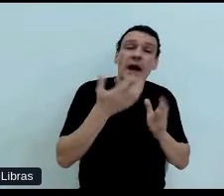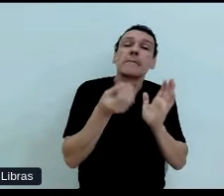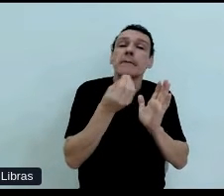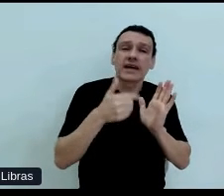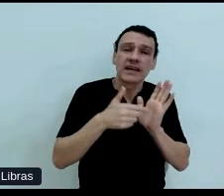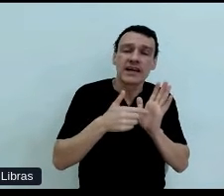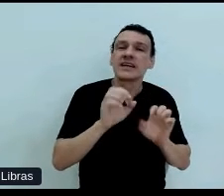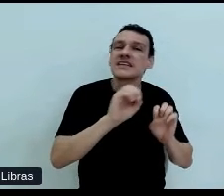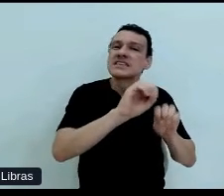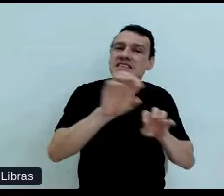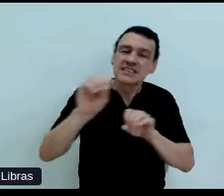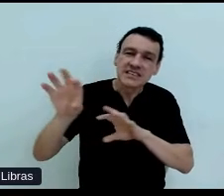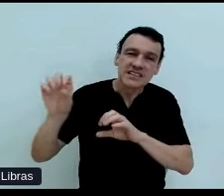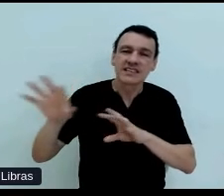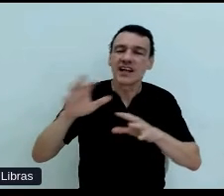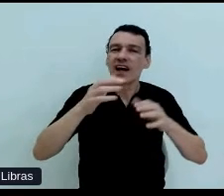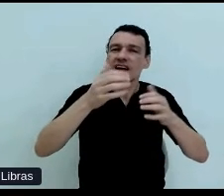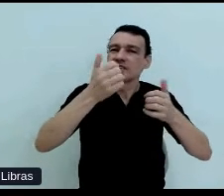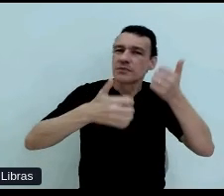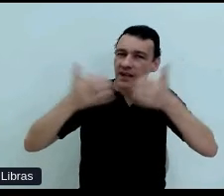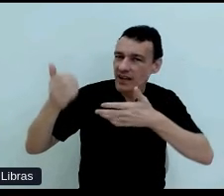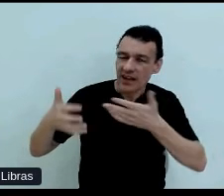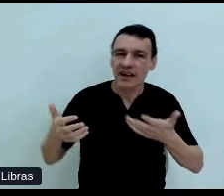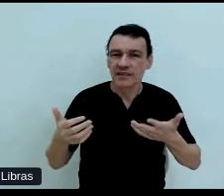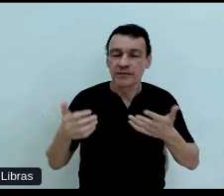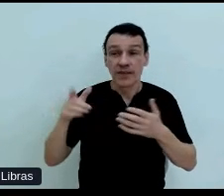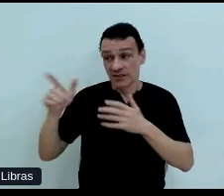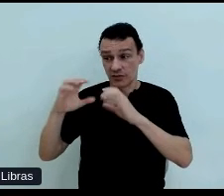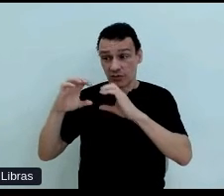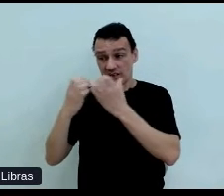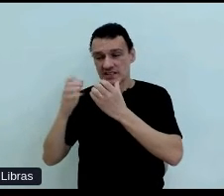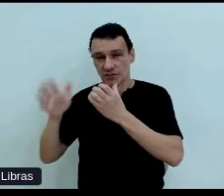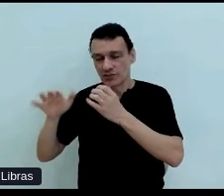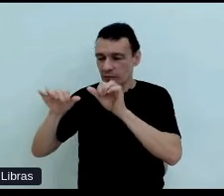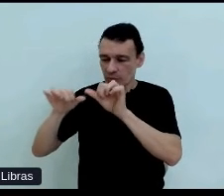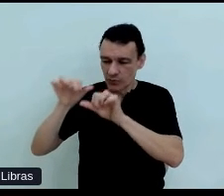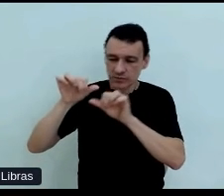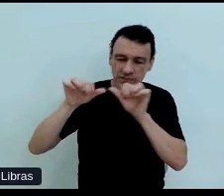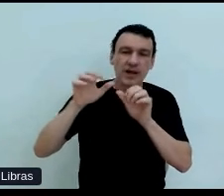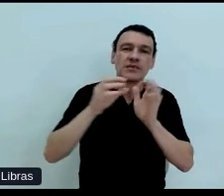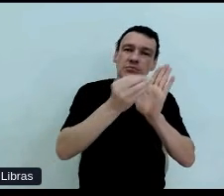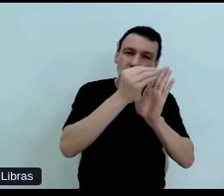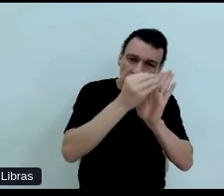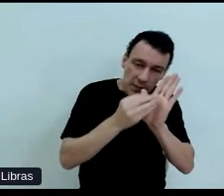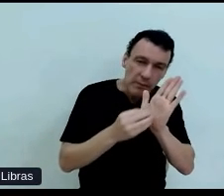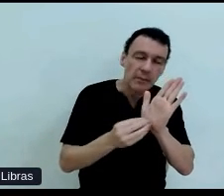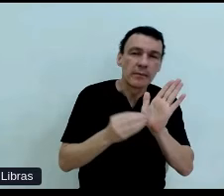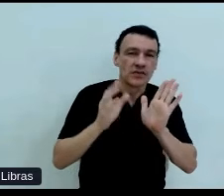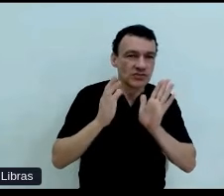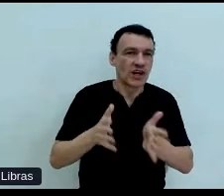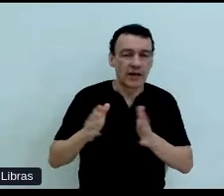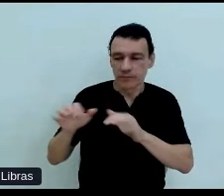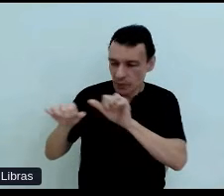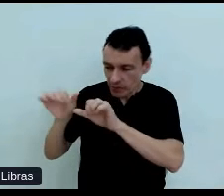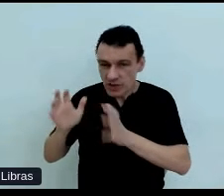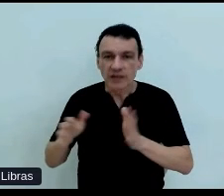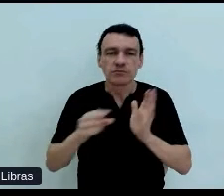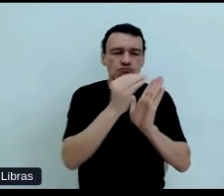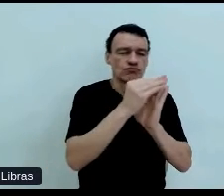eu falei dela, e tanto depois da Lei Brasileira de Inclusão, que foi mais